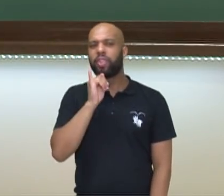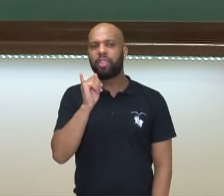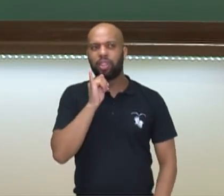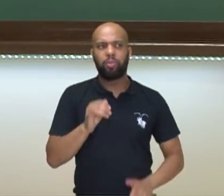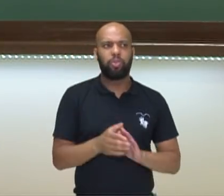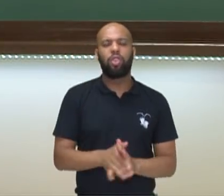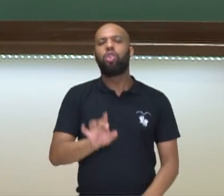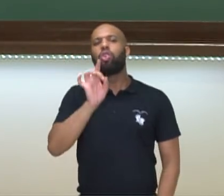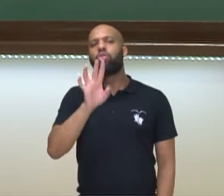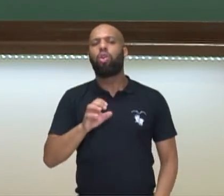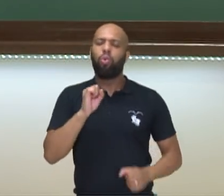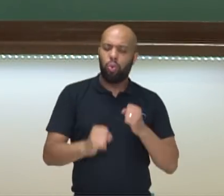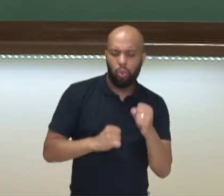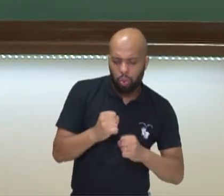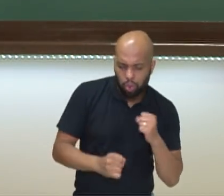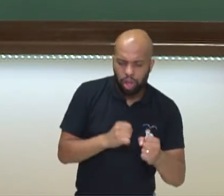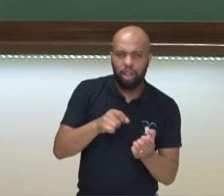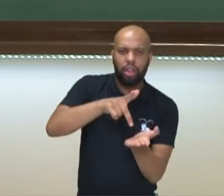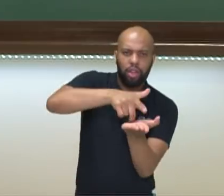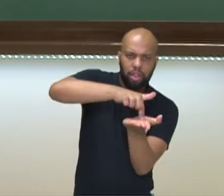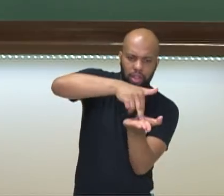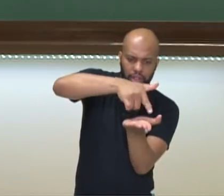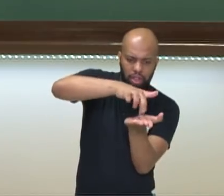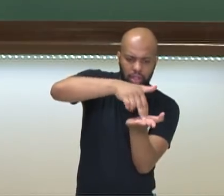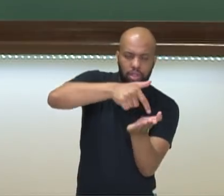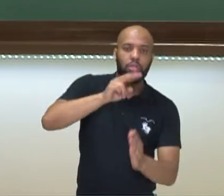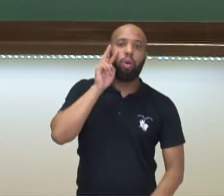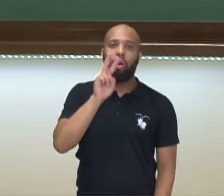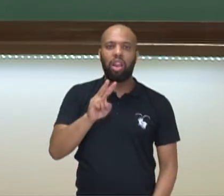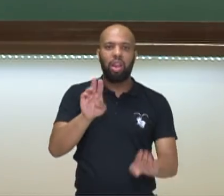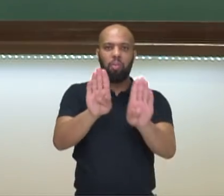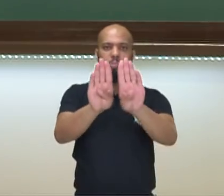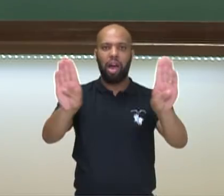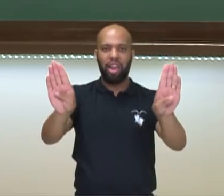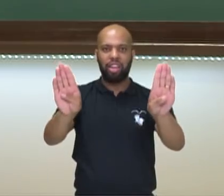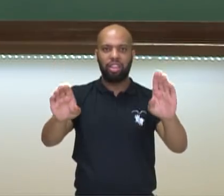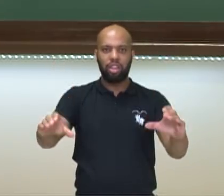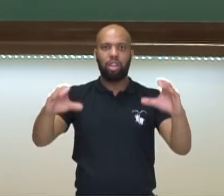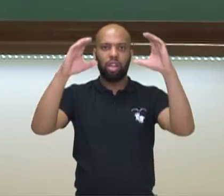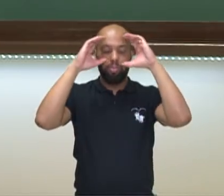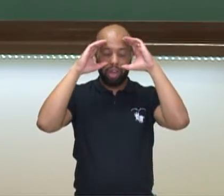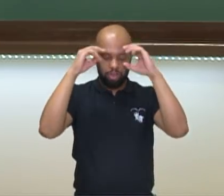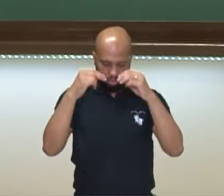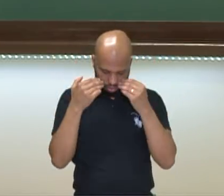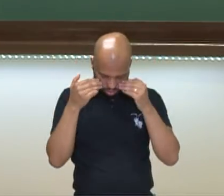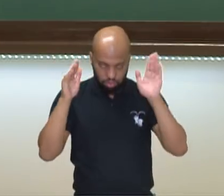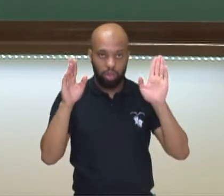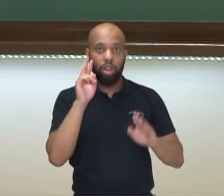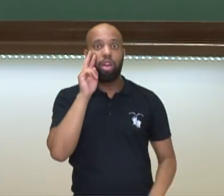vez de só correr em cima da esteira, olhando para a parede, se o usuário